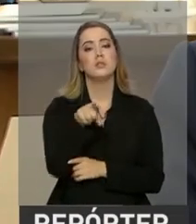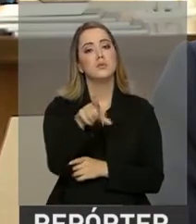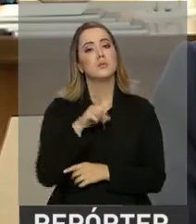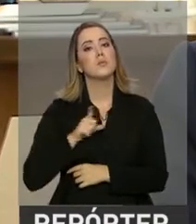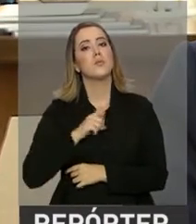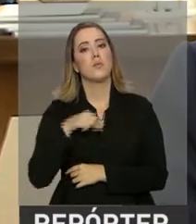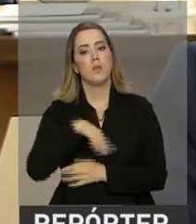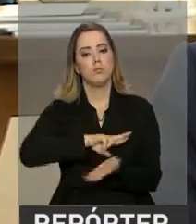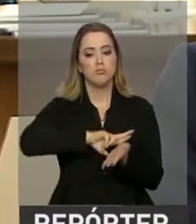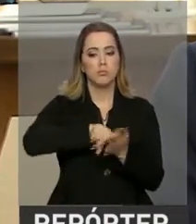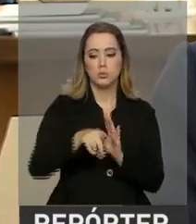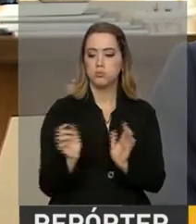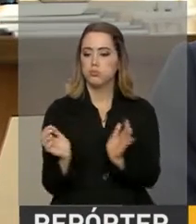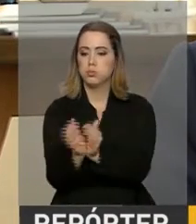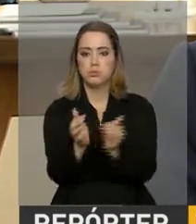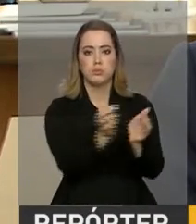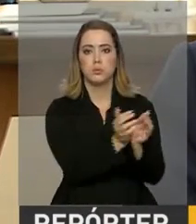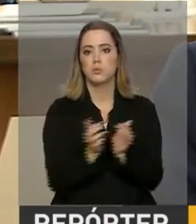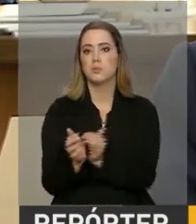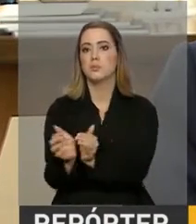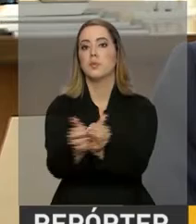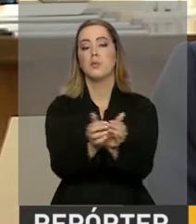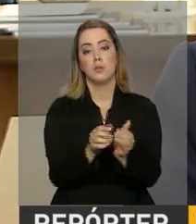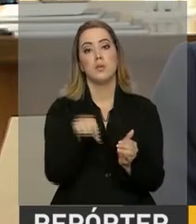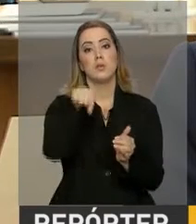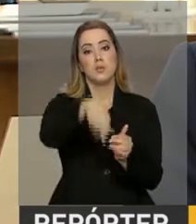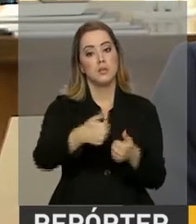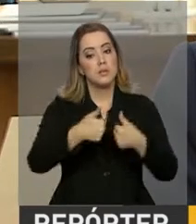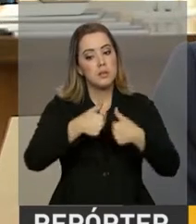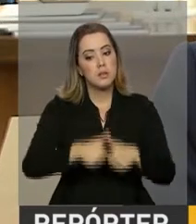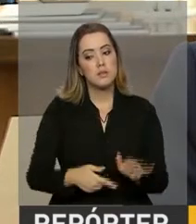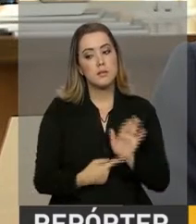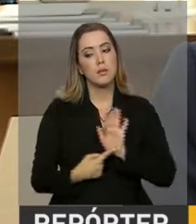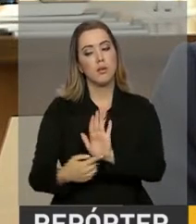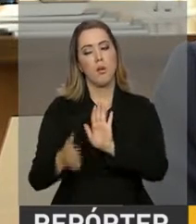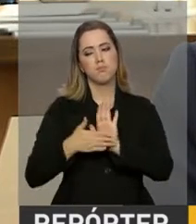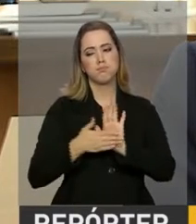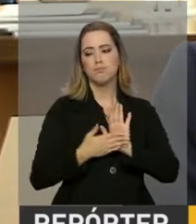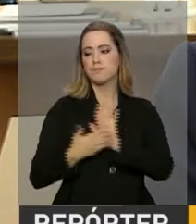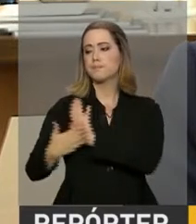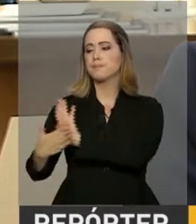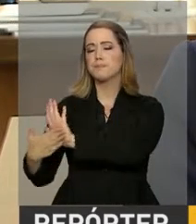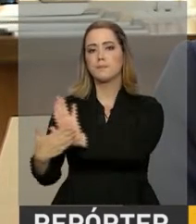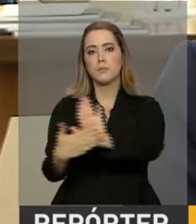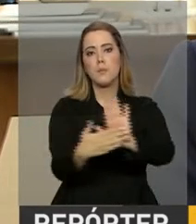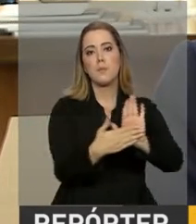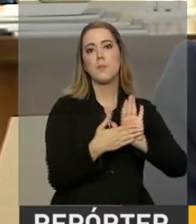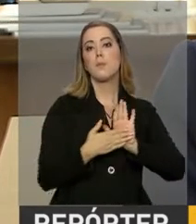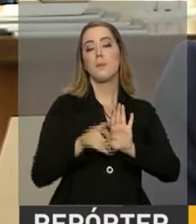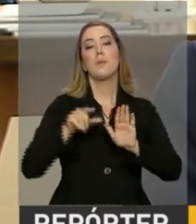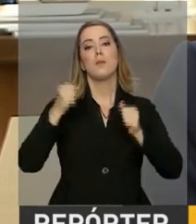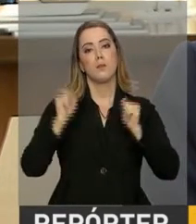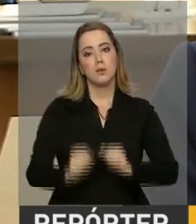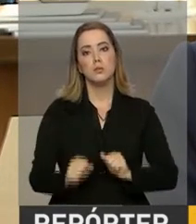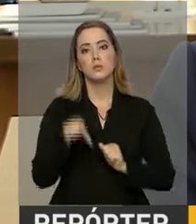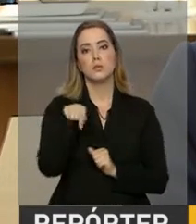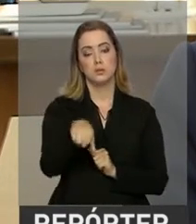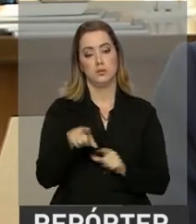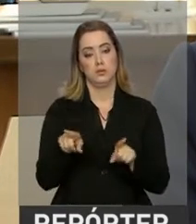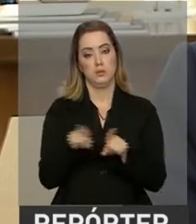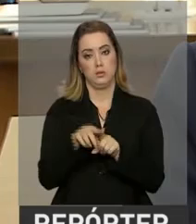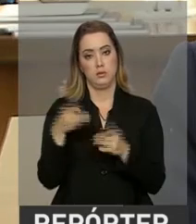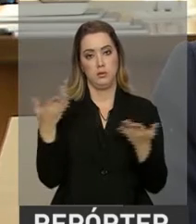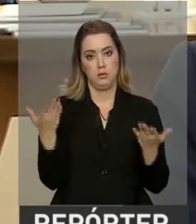série de oportunidades que está sendo colocada ao mercado e vou demonstrar que essas